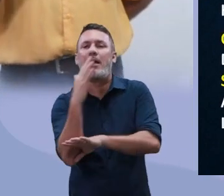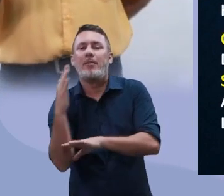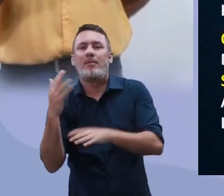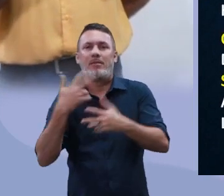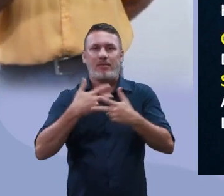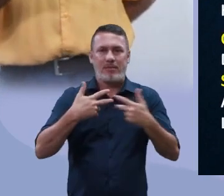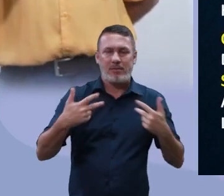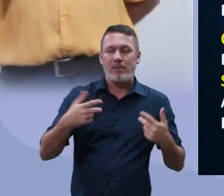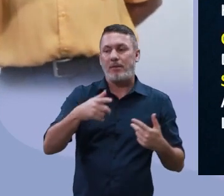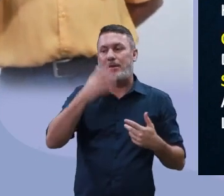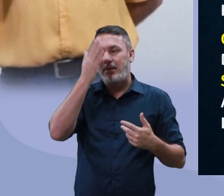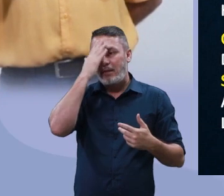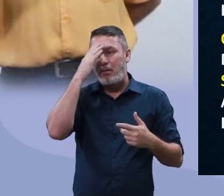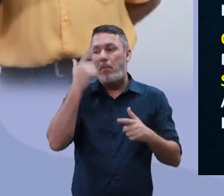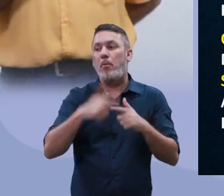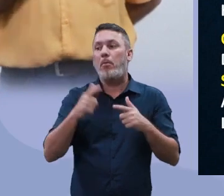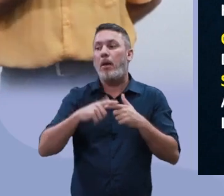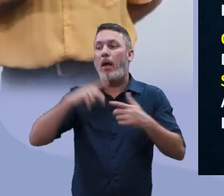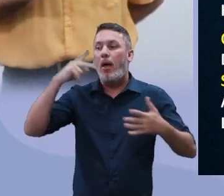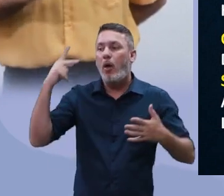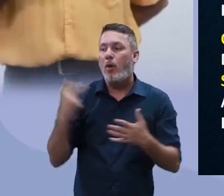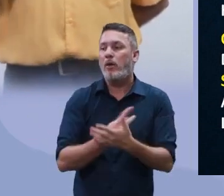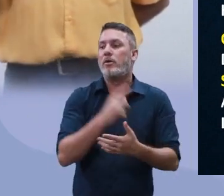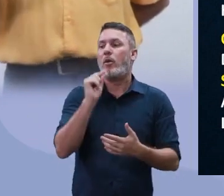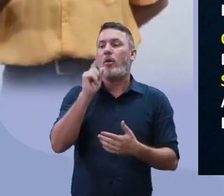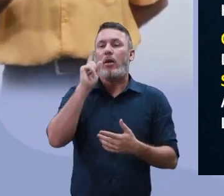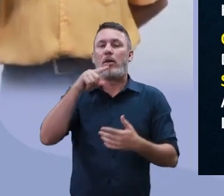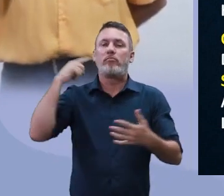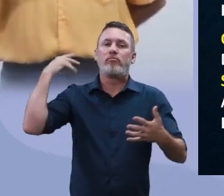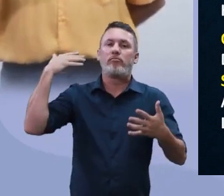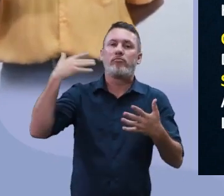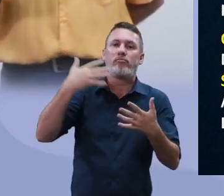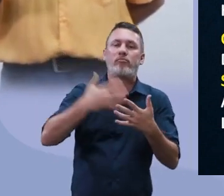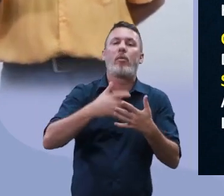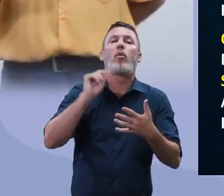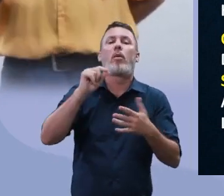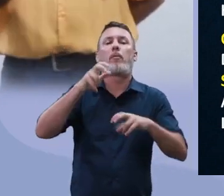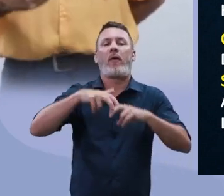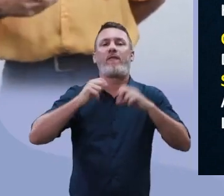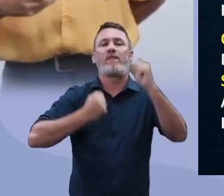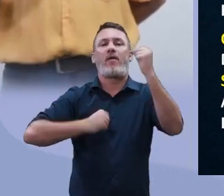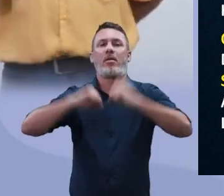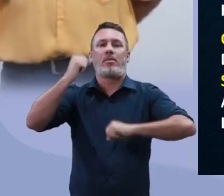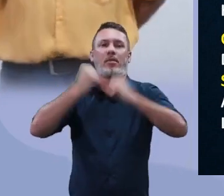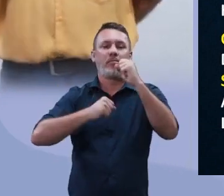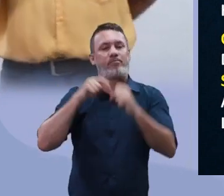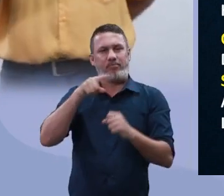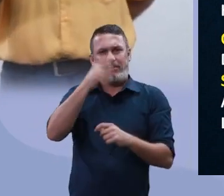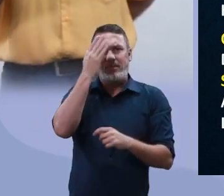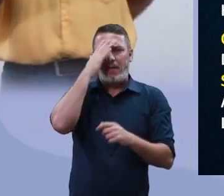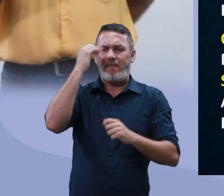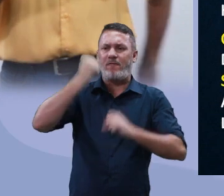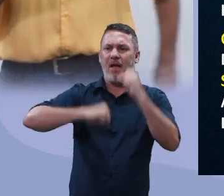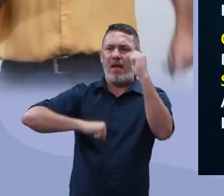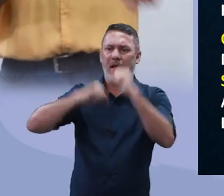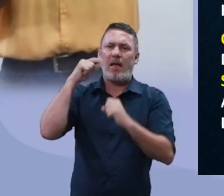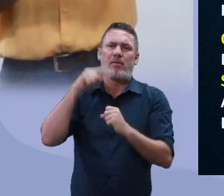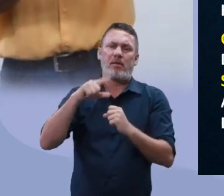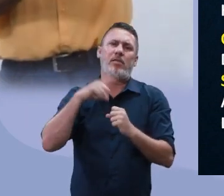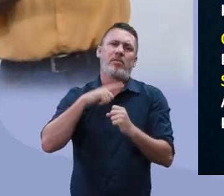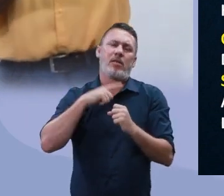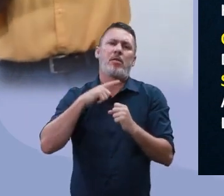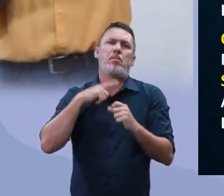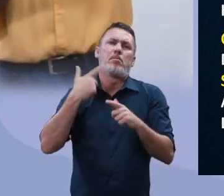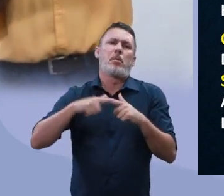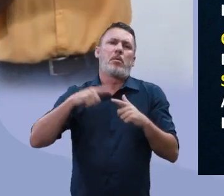que a gênese desses problemas se deu com a primeira Revolução Industrial. Ou seja, num primeiro momento, as indústrias foram se desenvolvendo e no